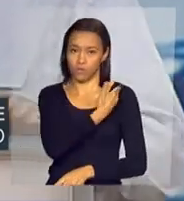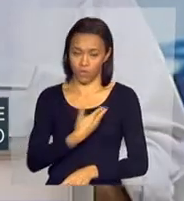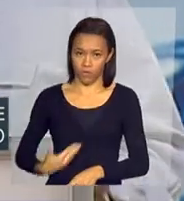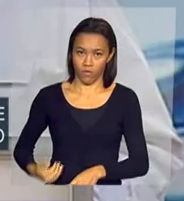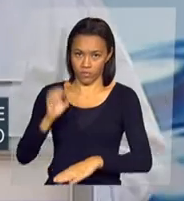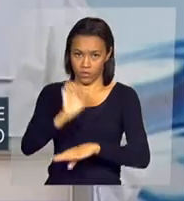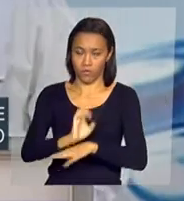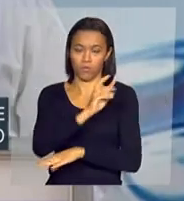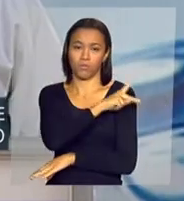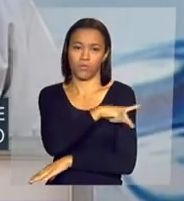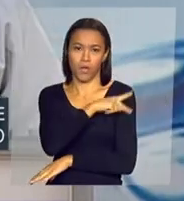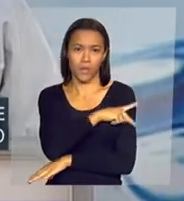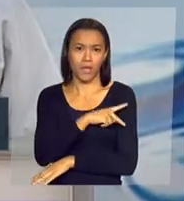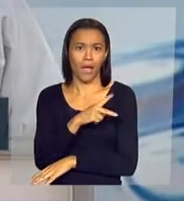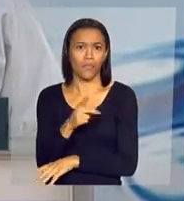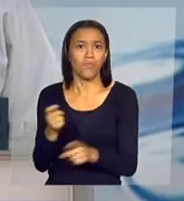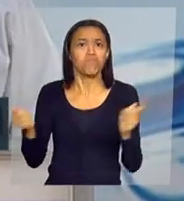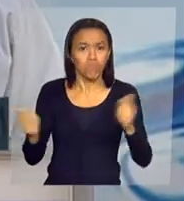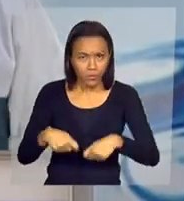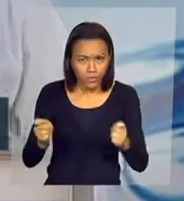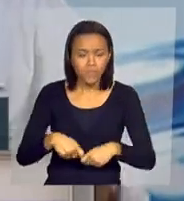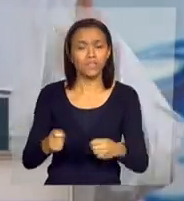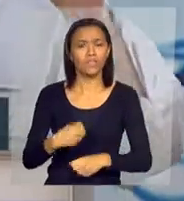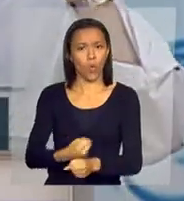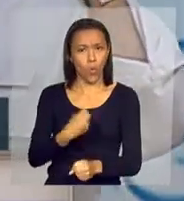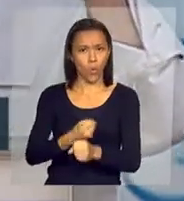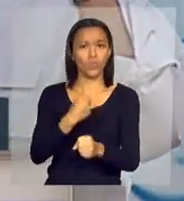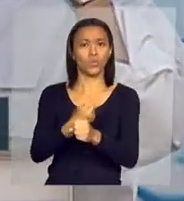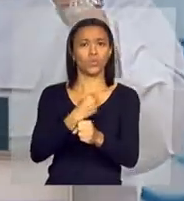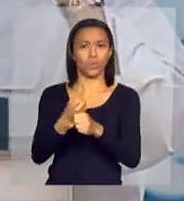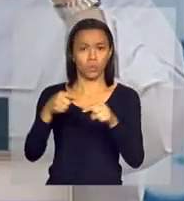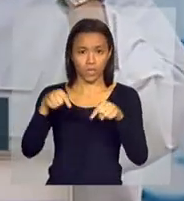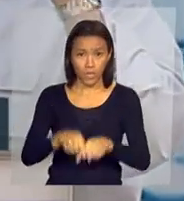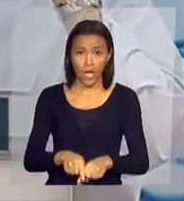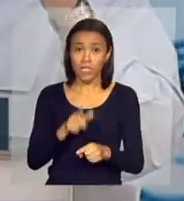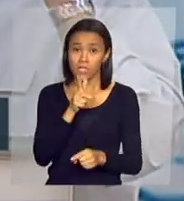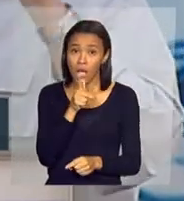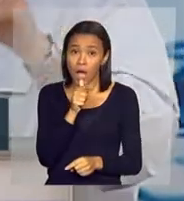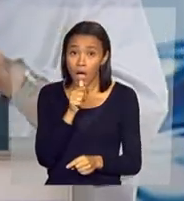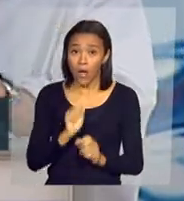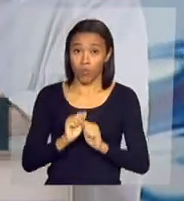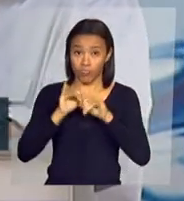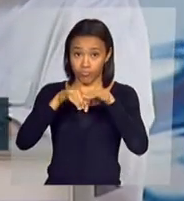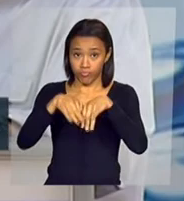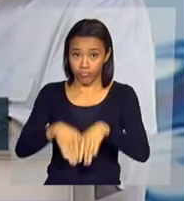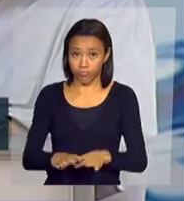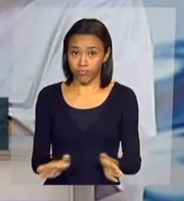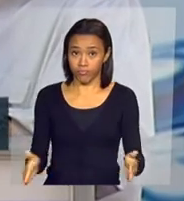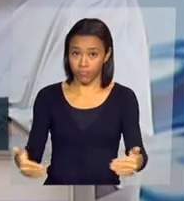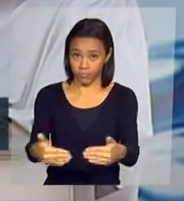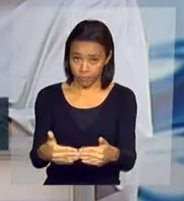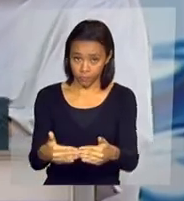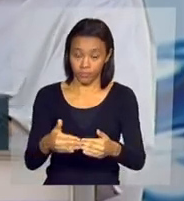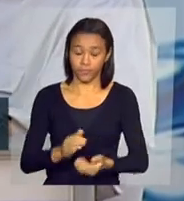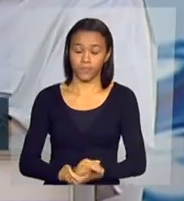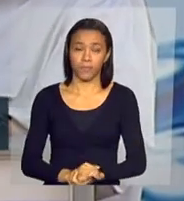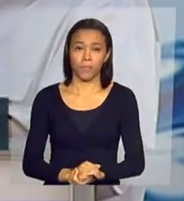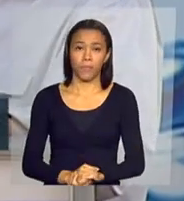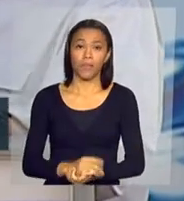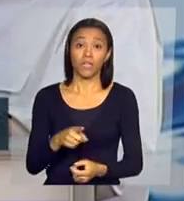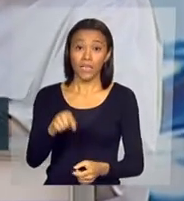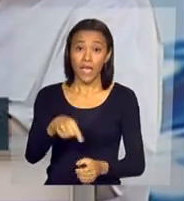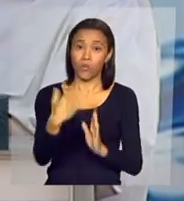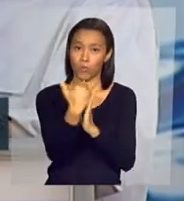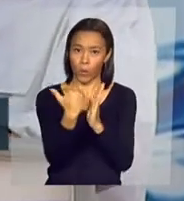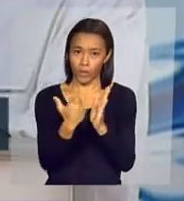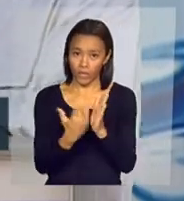Viabilizou-se através de um instrumento importante de desenvolvimento e de inclusão, do